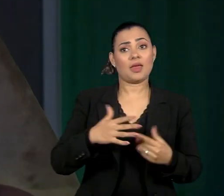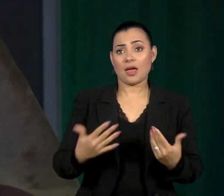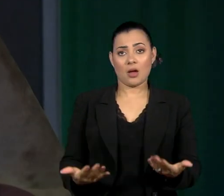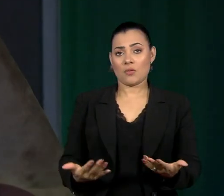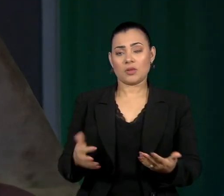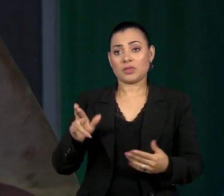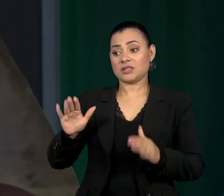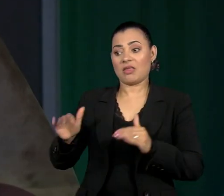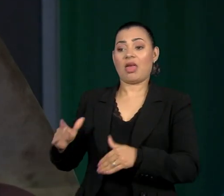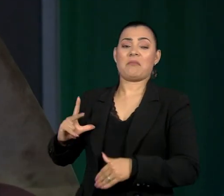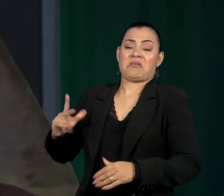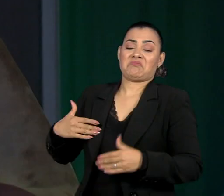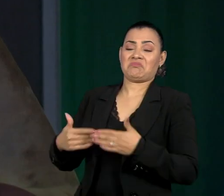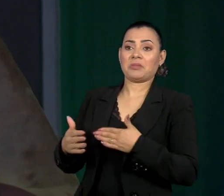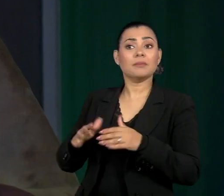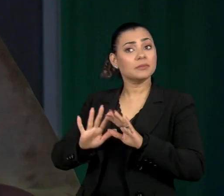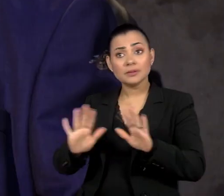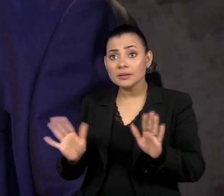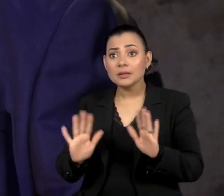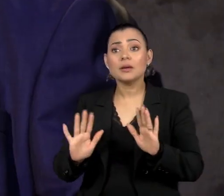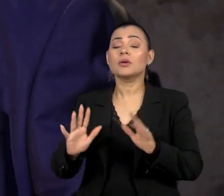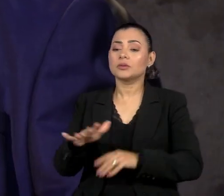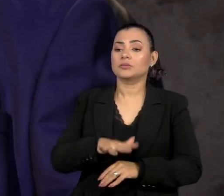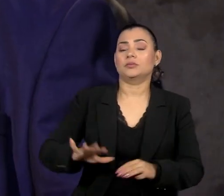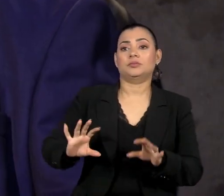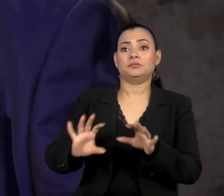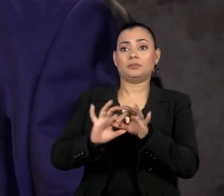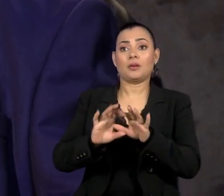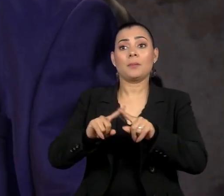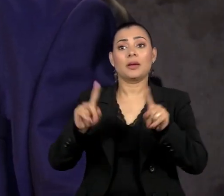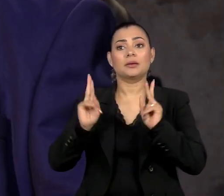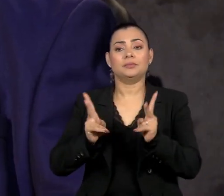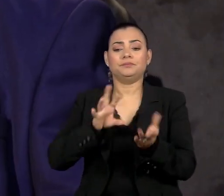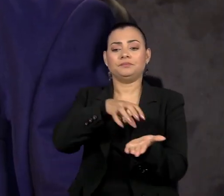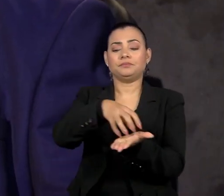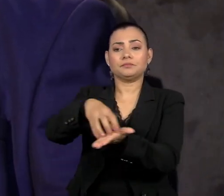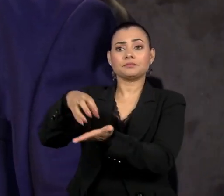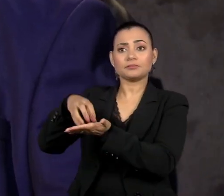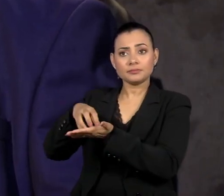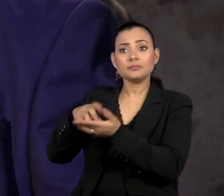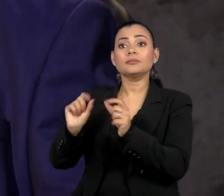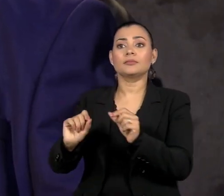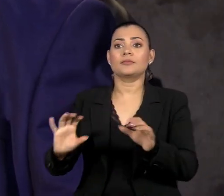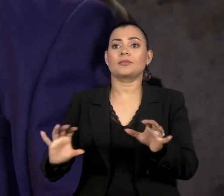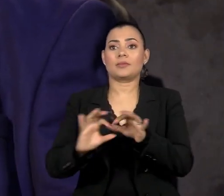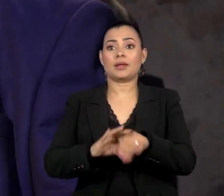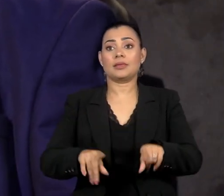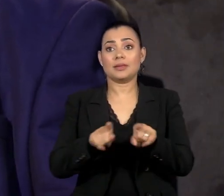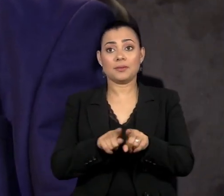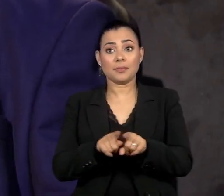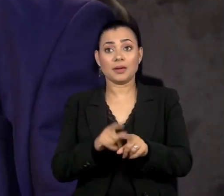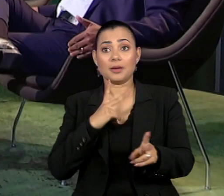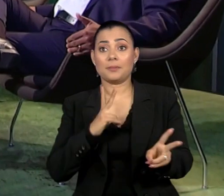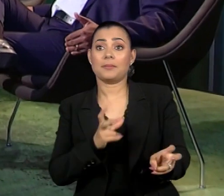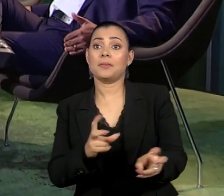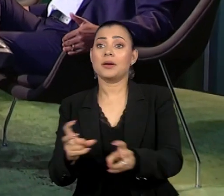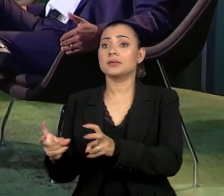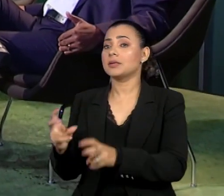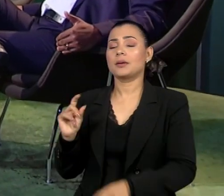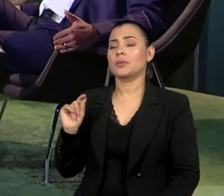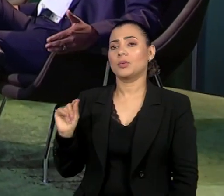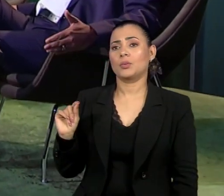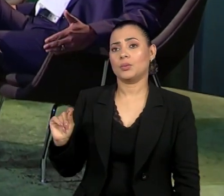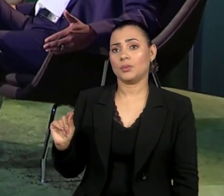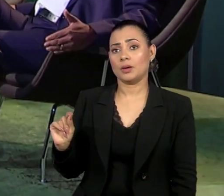as políticas dentro das organizações, a gente falava também, elas são complementares a tudo isso, né? O que a gente percebe